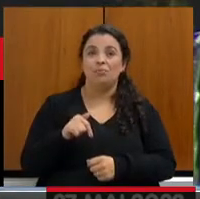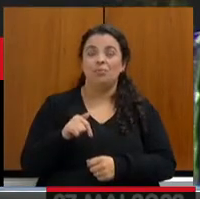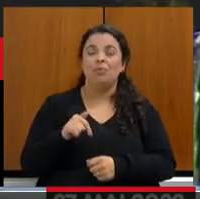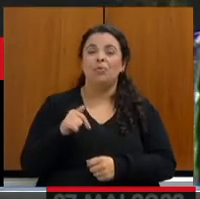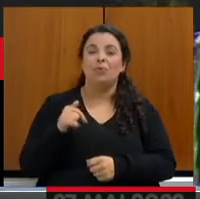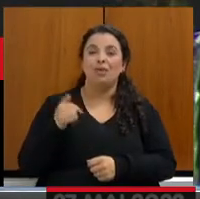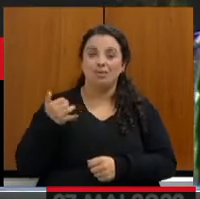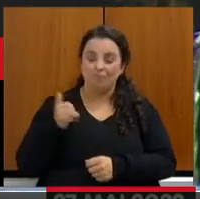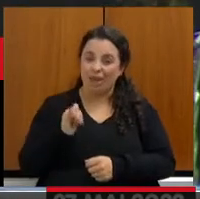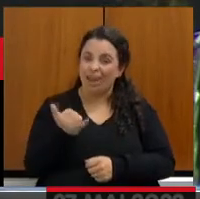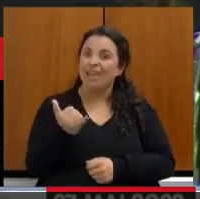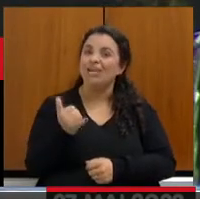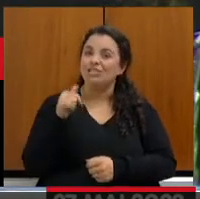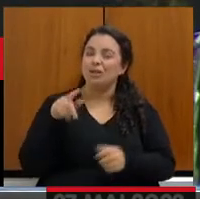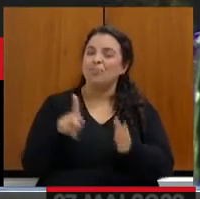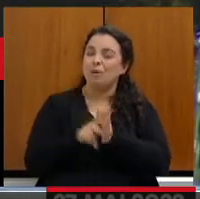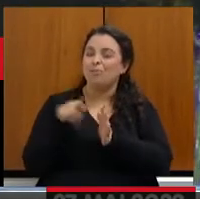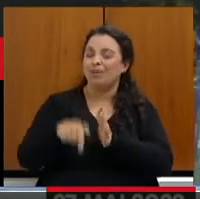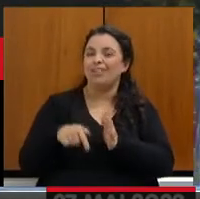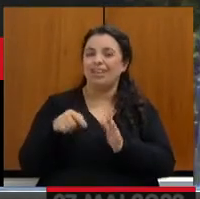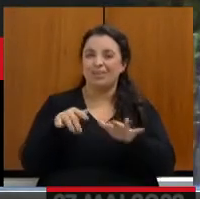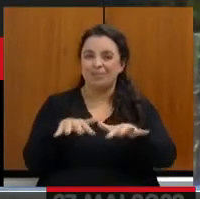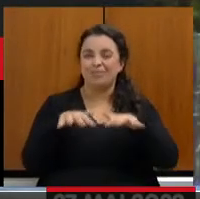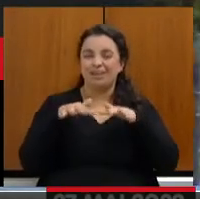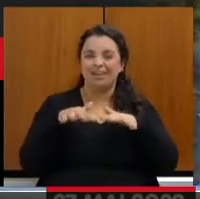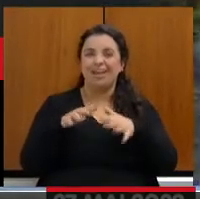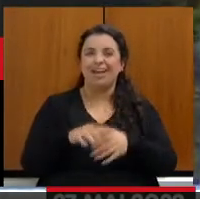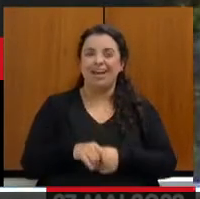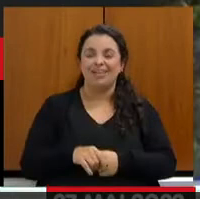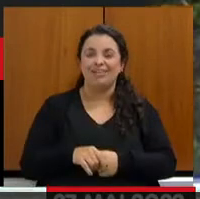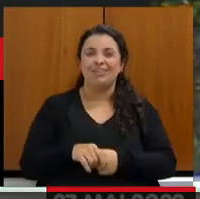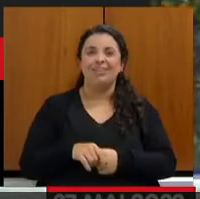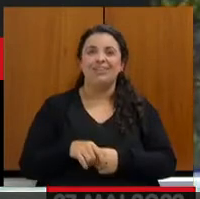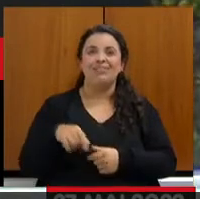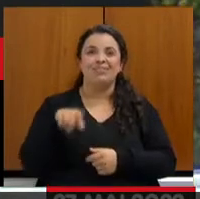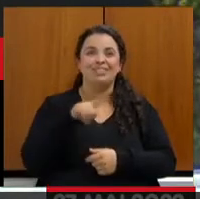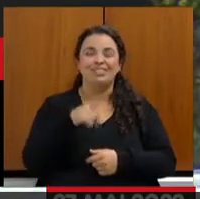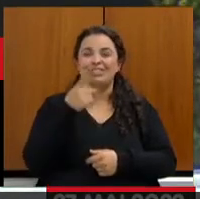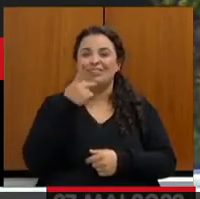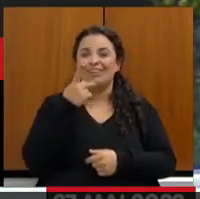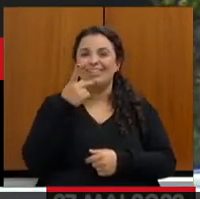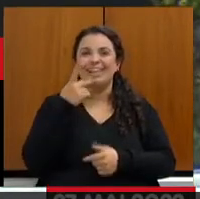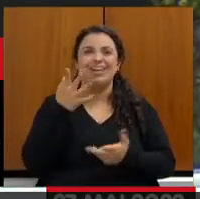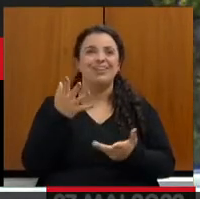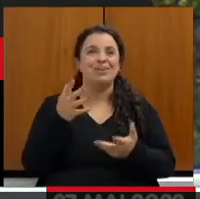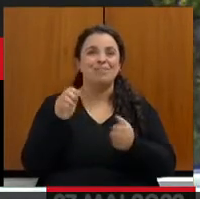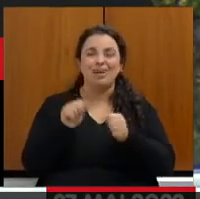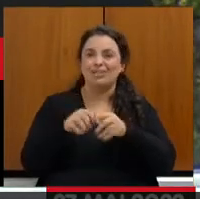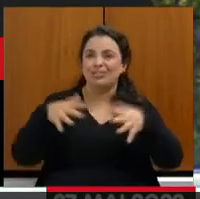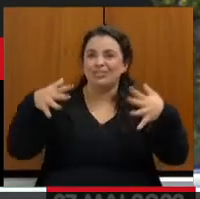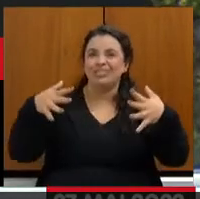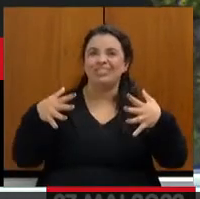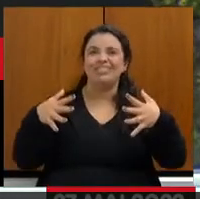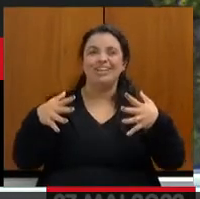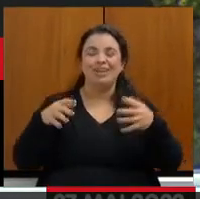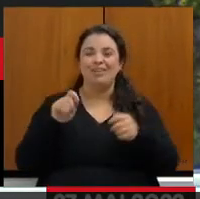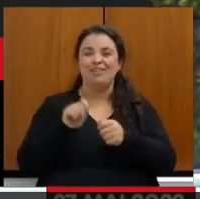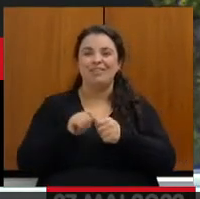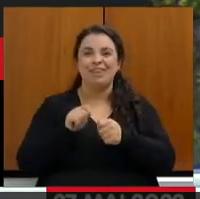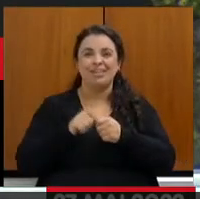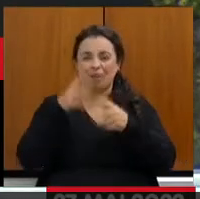energia desse plenário que precisa se as exorcizaram fizeram magia Fizeram macumba